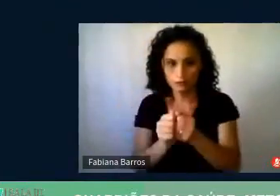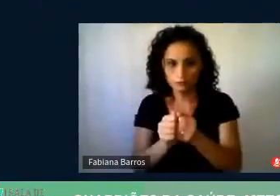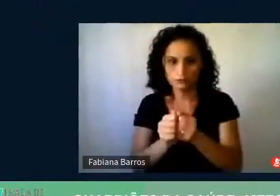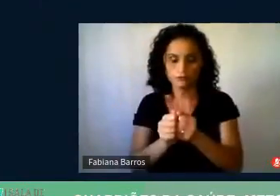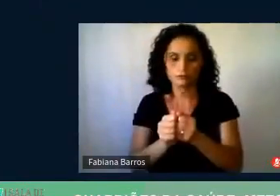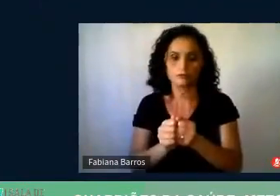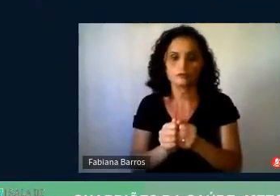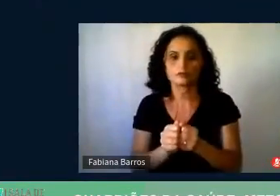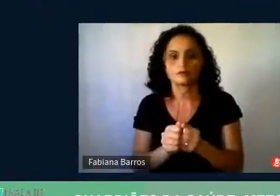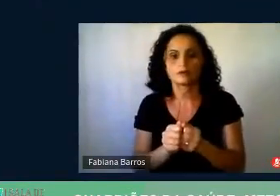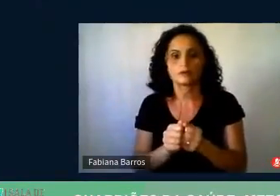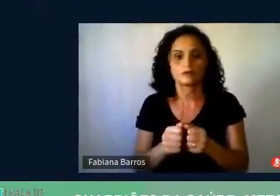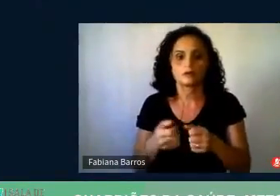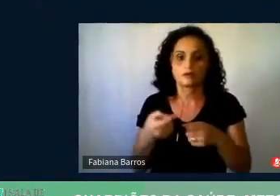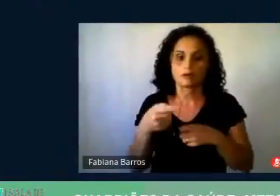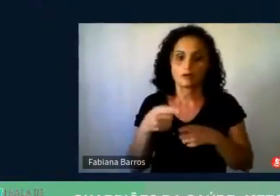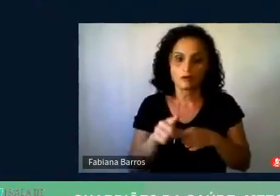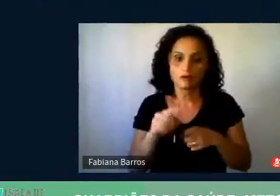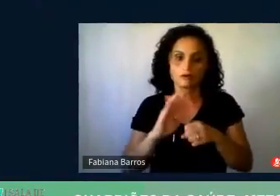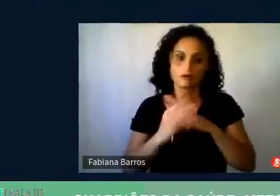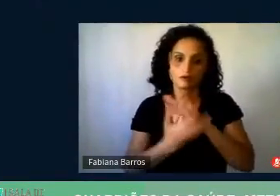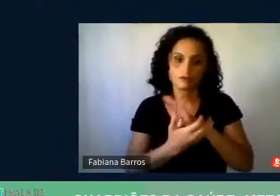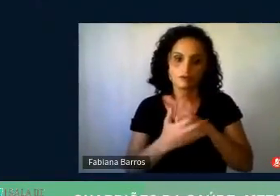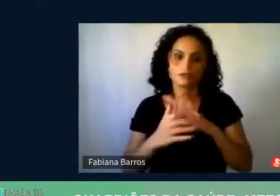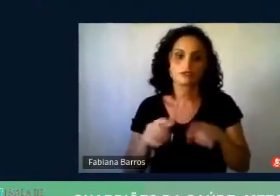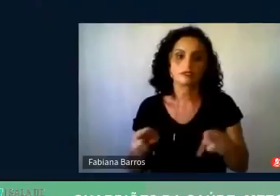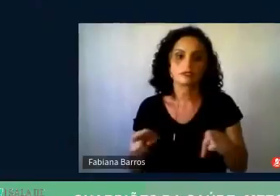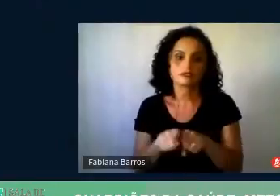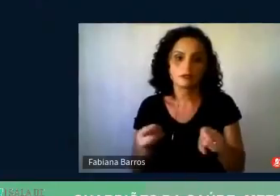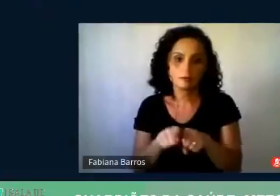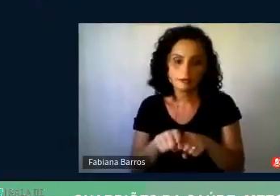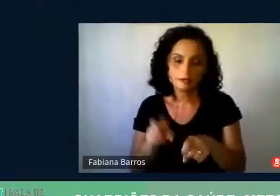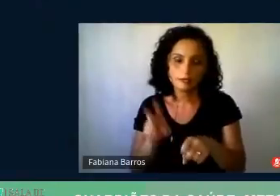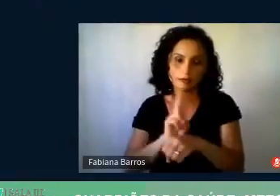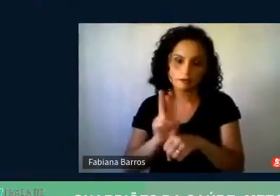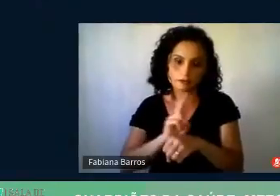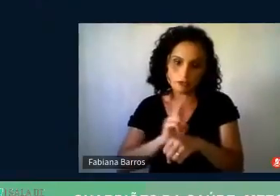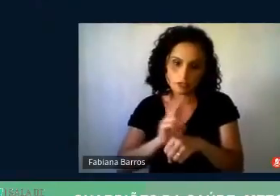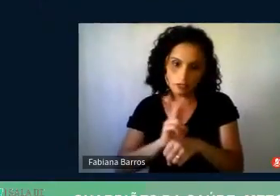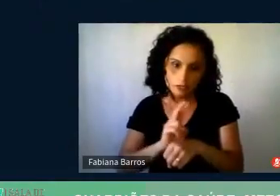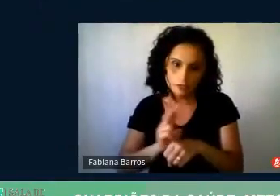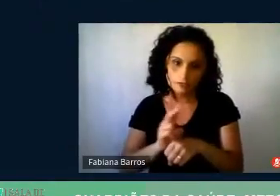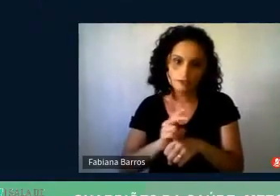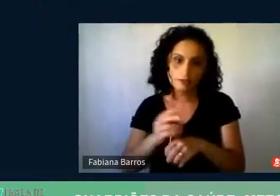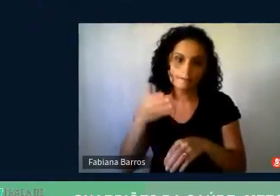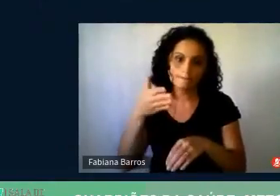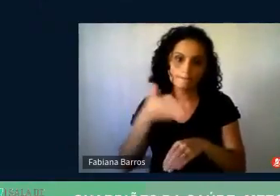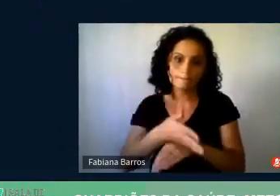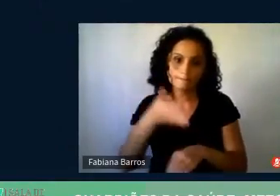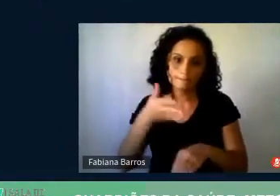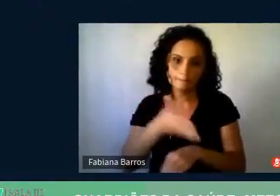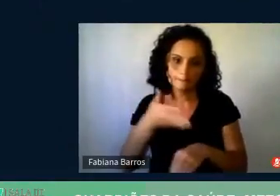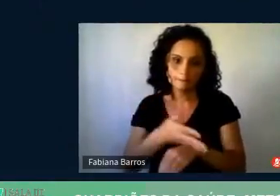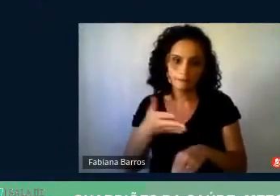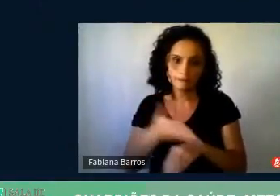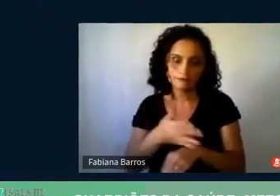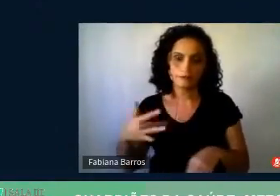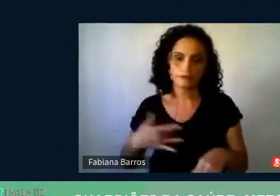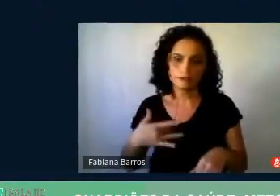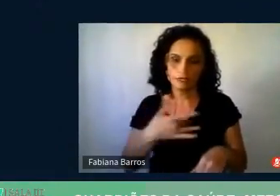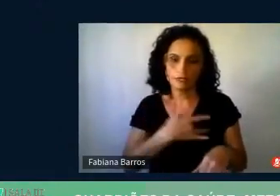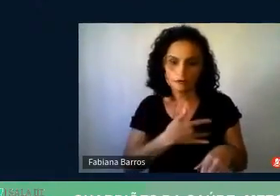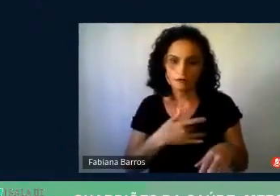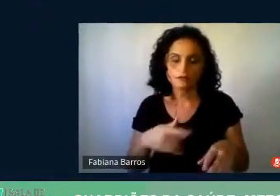A gente desenvolveu o Comitê do Guardiões da Saúde, é um aplicativo de vigilância participativa, onde cada um pode compartilhar o seu status de saúde. Essa é